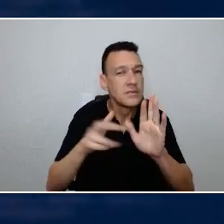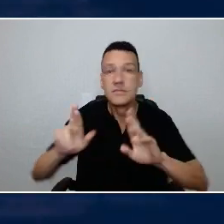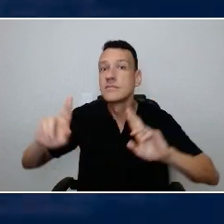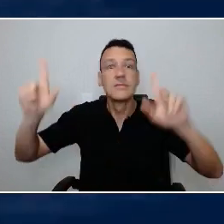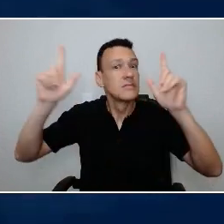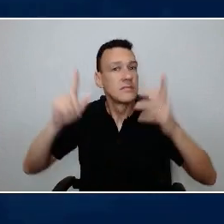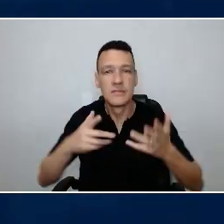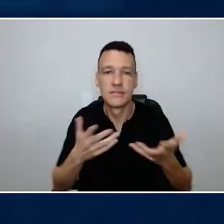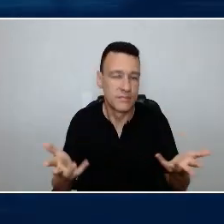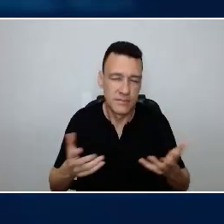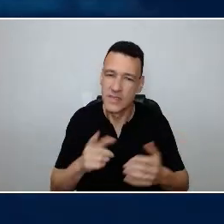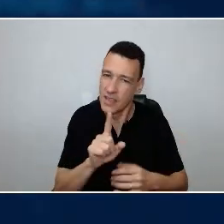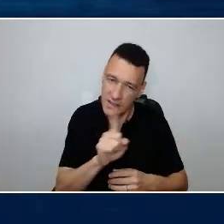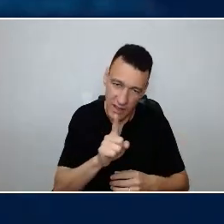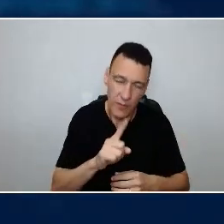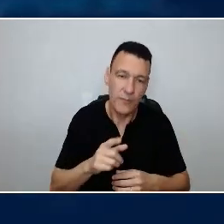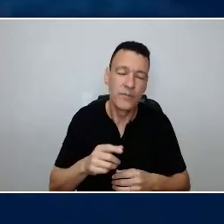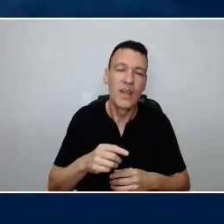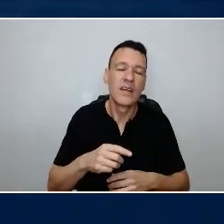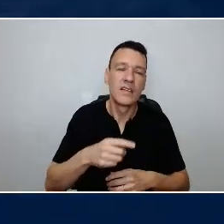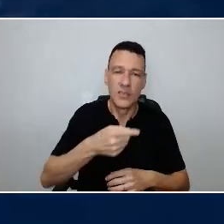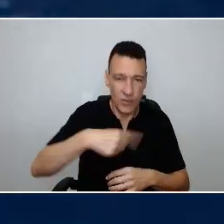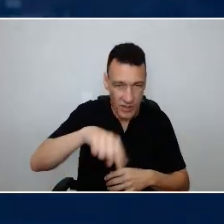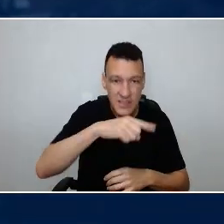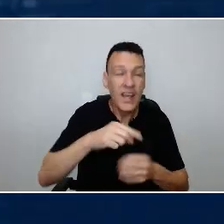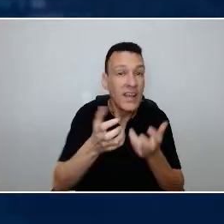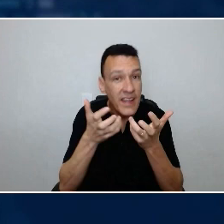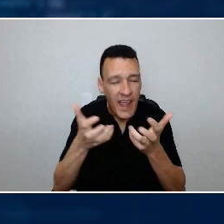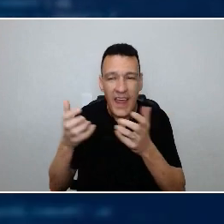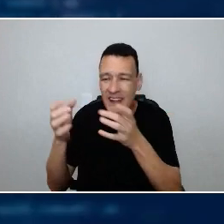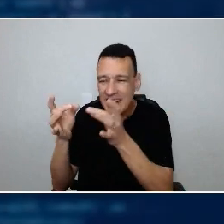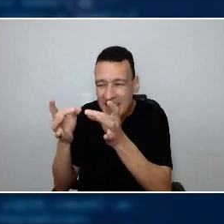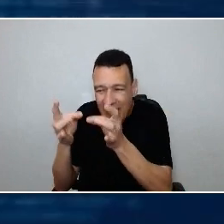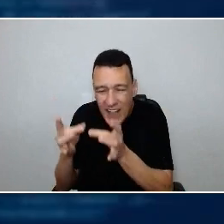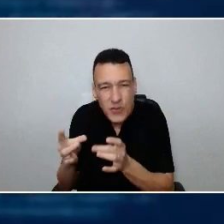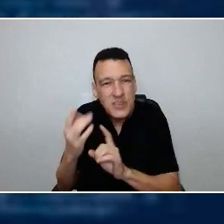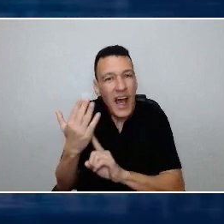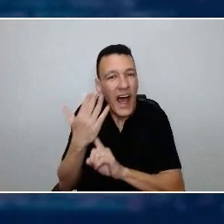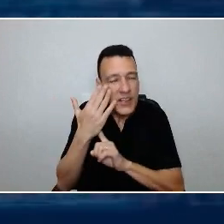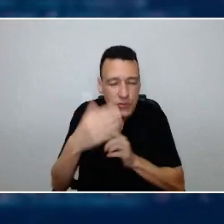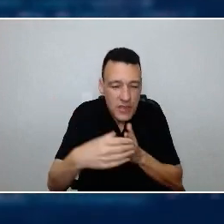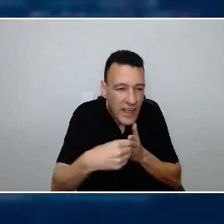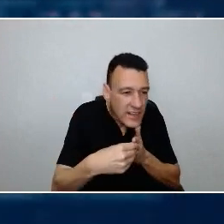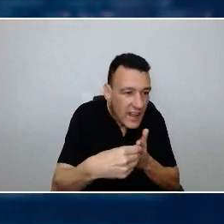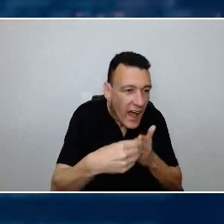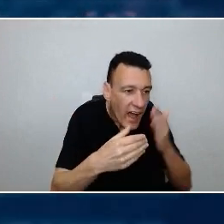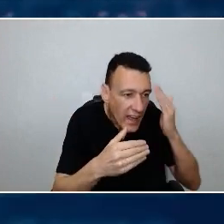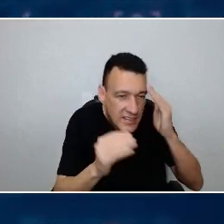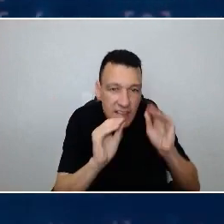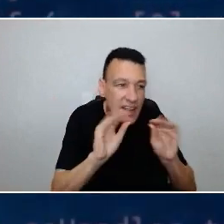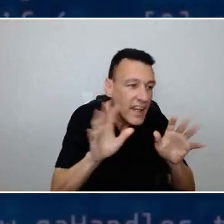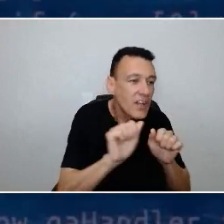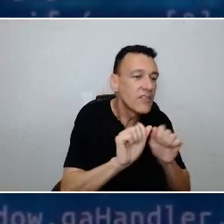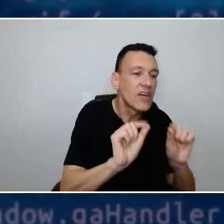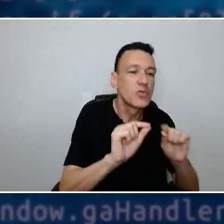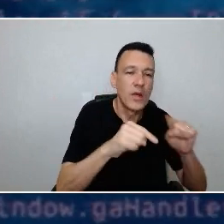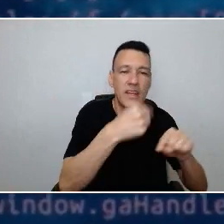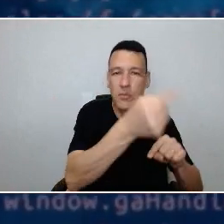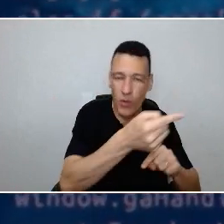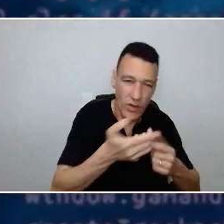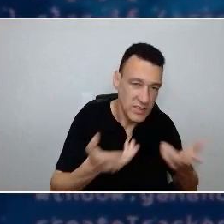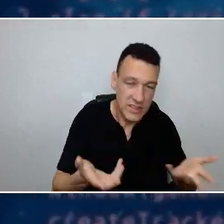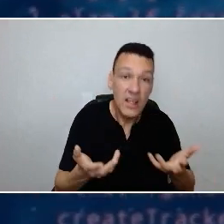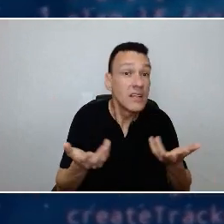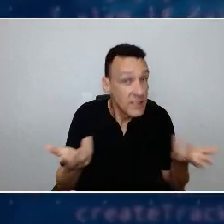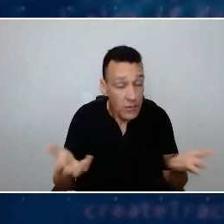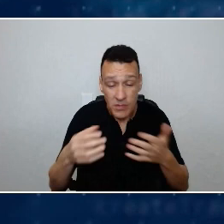ah as pessoas não tentar extrair os seus números por conta própria E aí vira uma confusão né fala assim ah mas eu extraí tal número extraí tal número né e cada